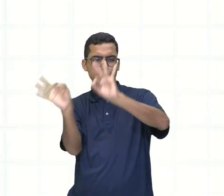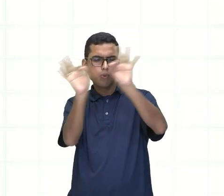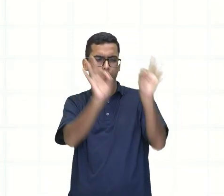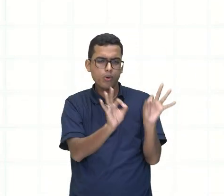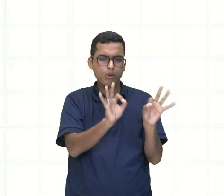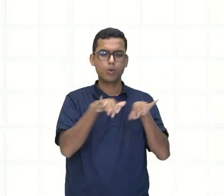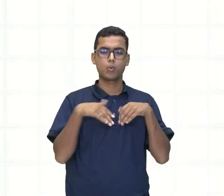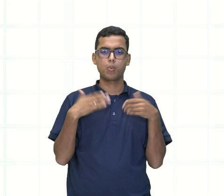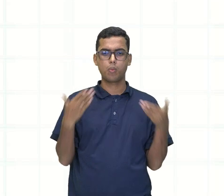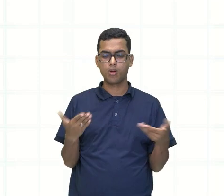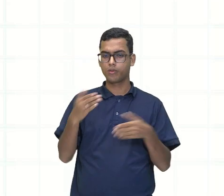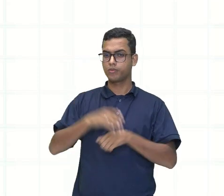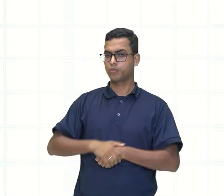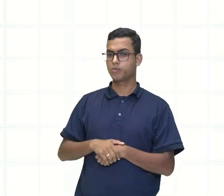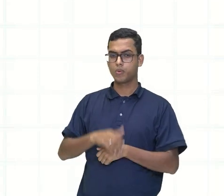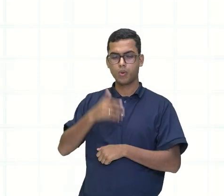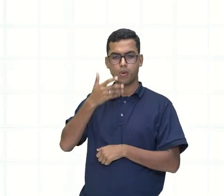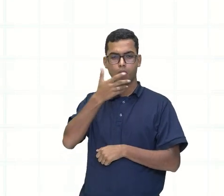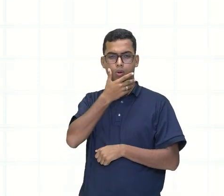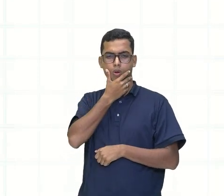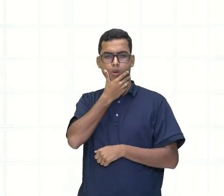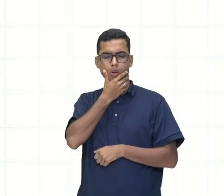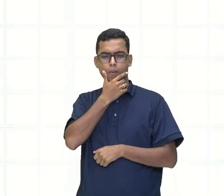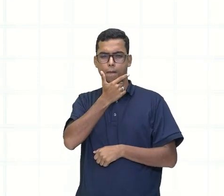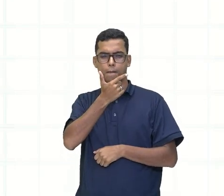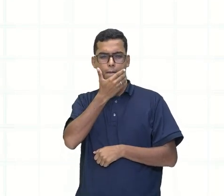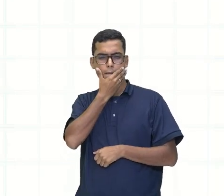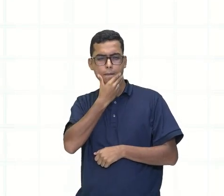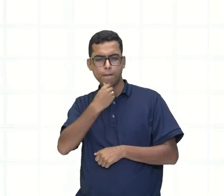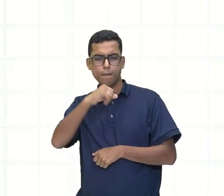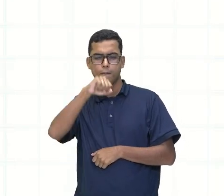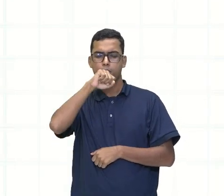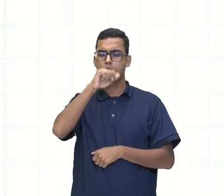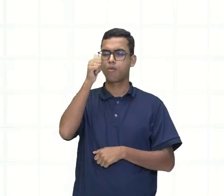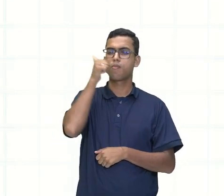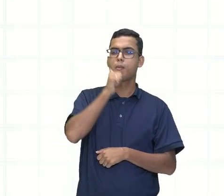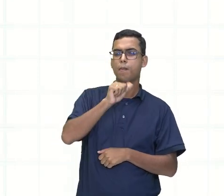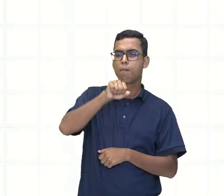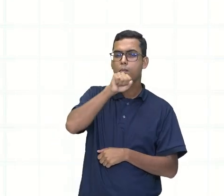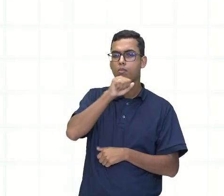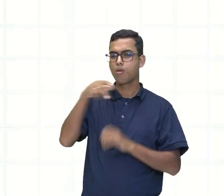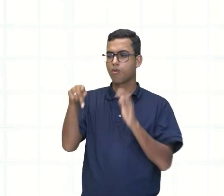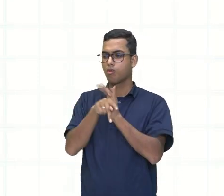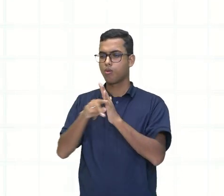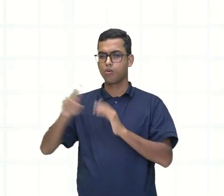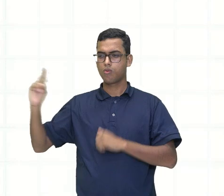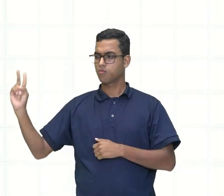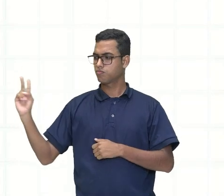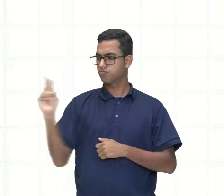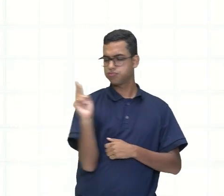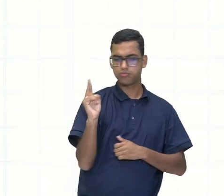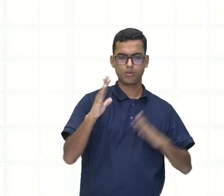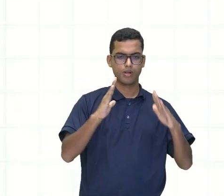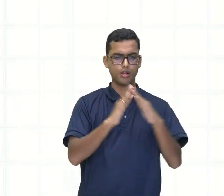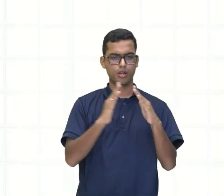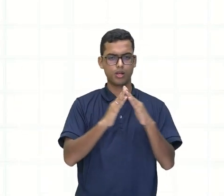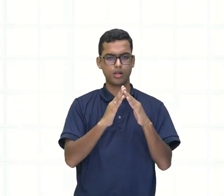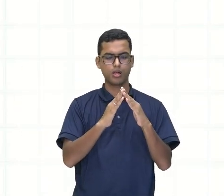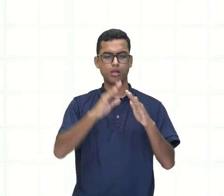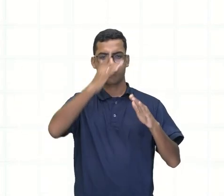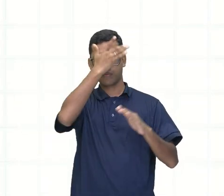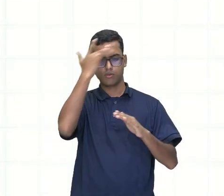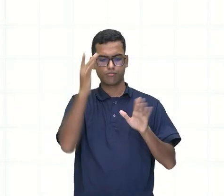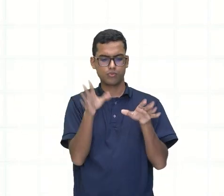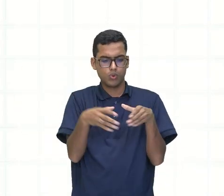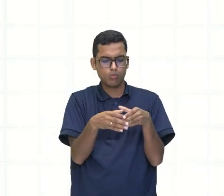Their parents arrived. Quem? Os pais deles chegaram, né? Os seus pais